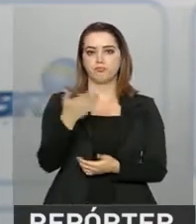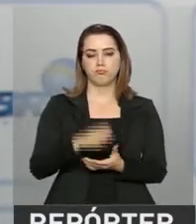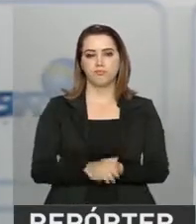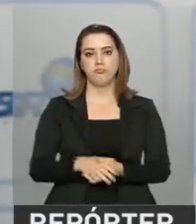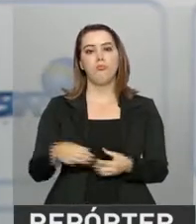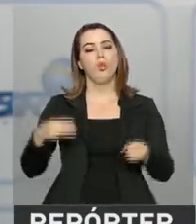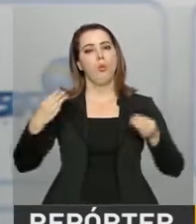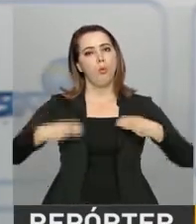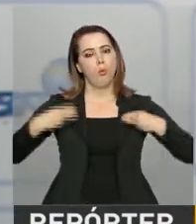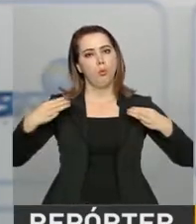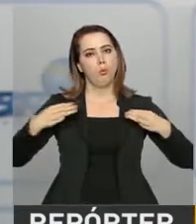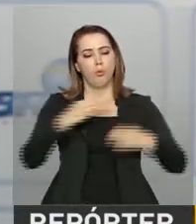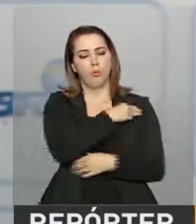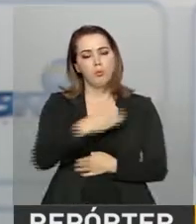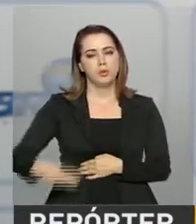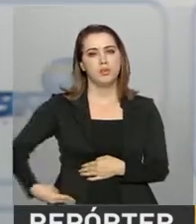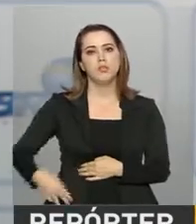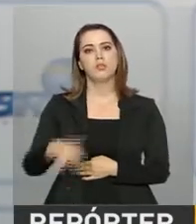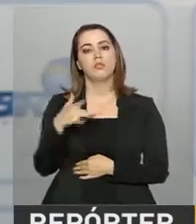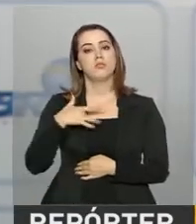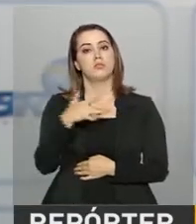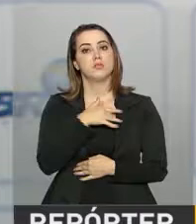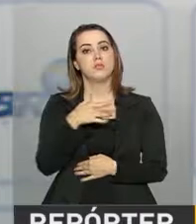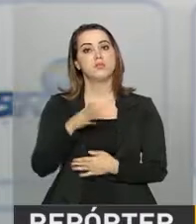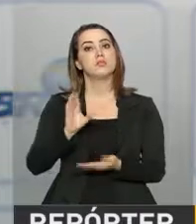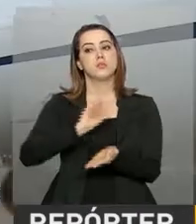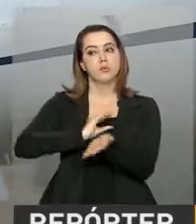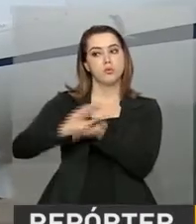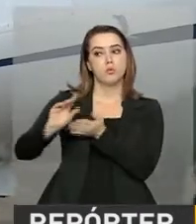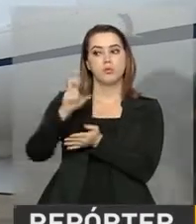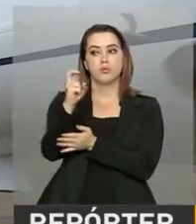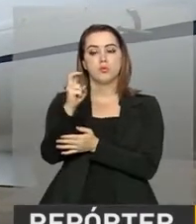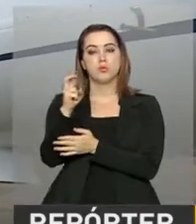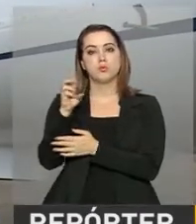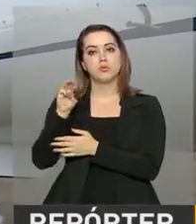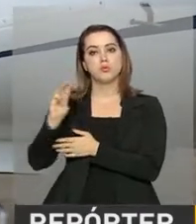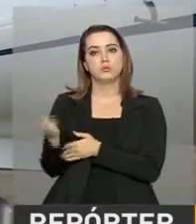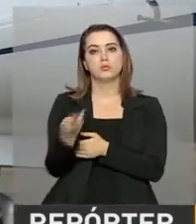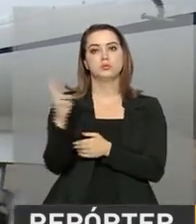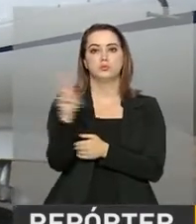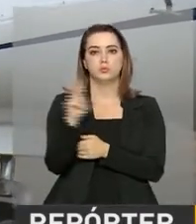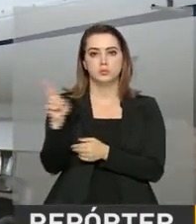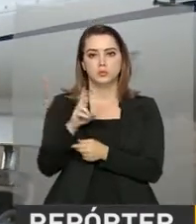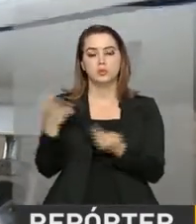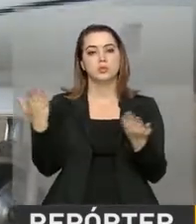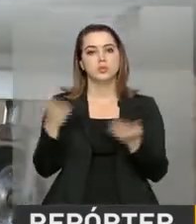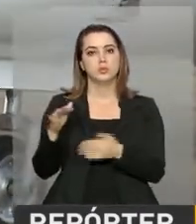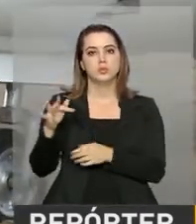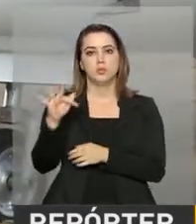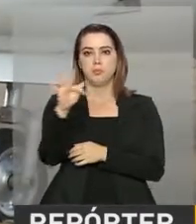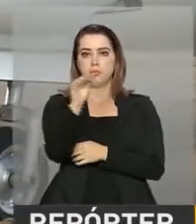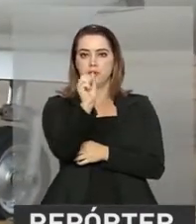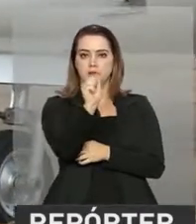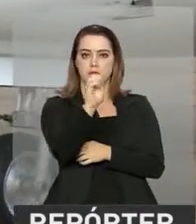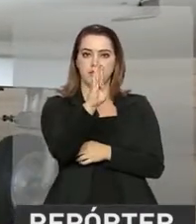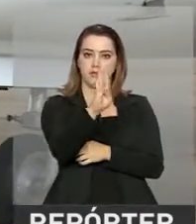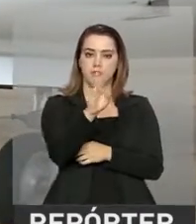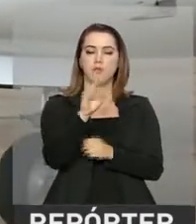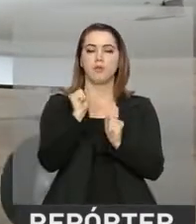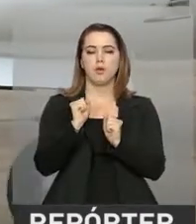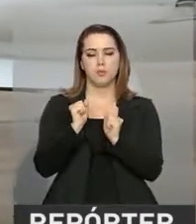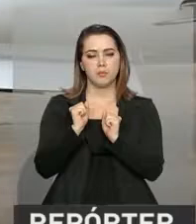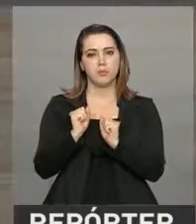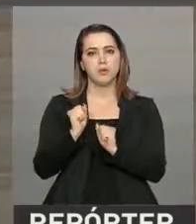Saúde autorizou hoje o repasse de 5 milhões de reais para a FAB continuar fazendo o transporte de órgãos doados para transplante. O objetivo